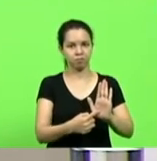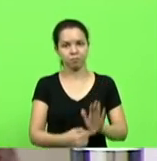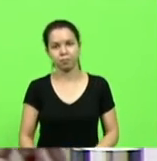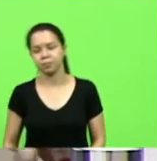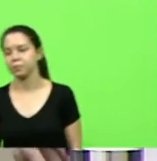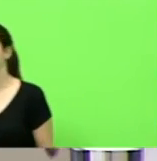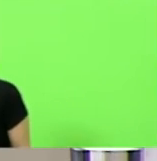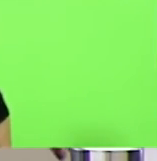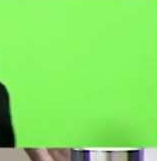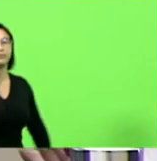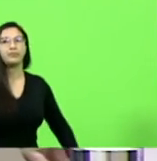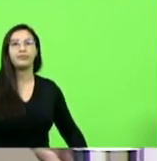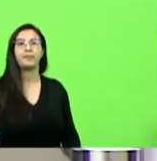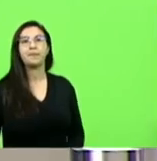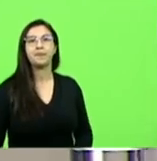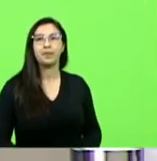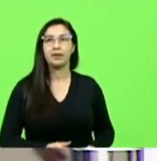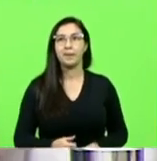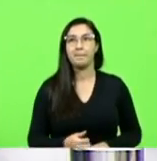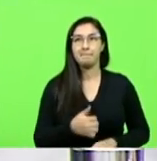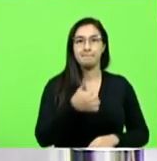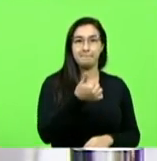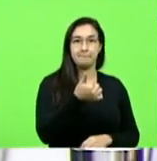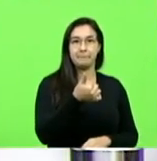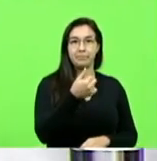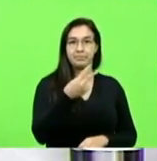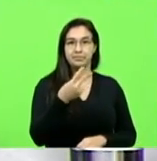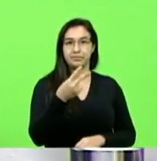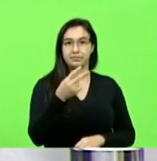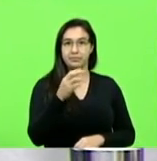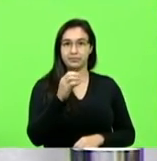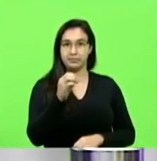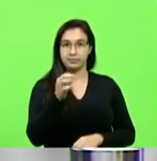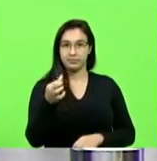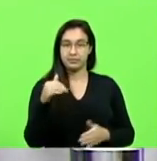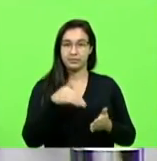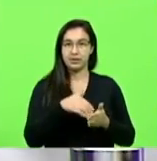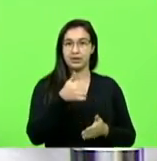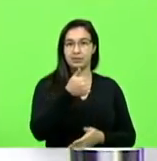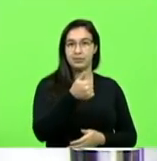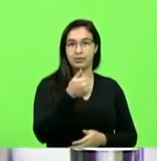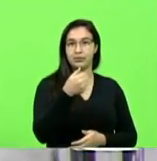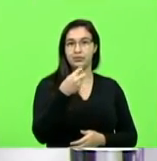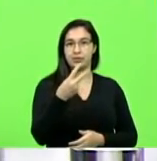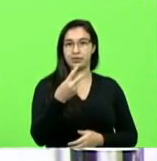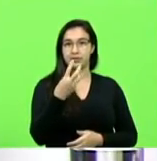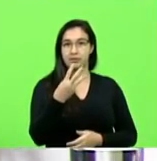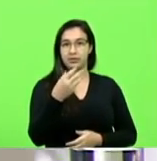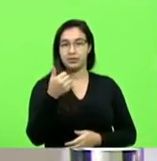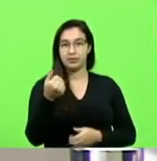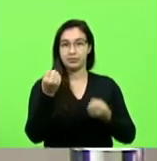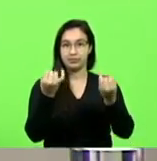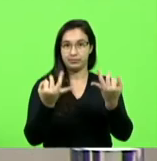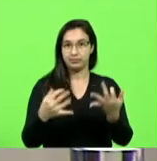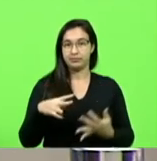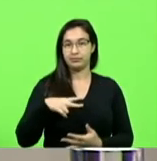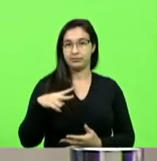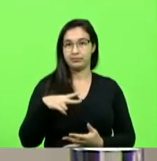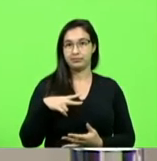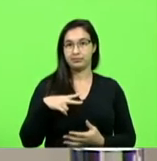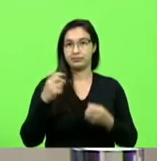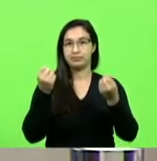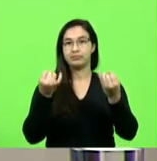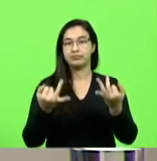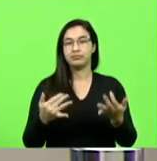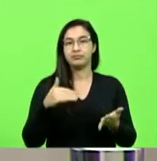Indicações 1206 a 1231. Fim da ordem do dia, passamos às explicações pessoais. Pelo tempo de até 10